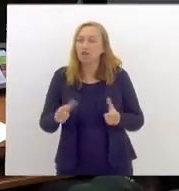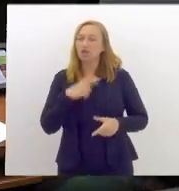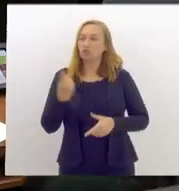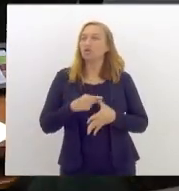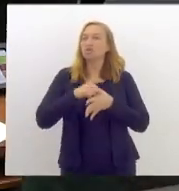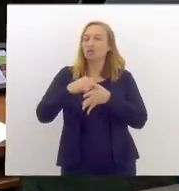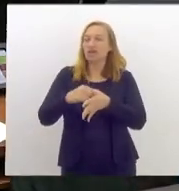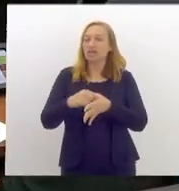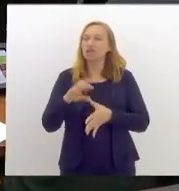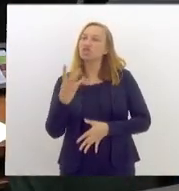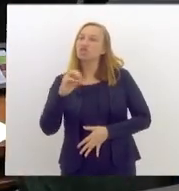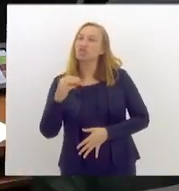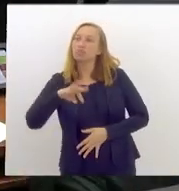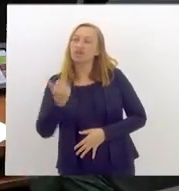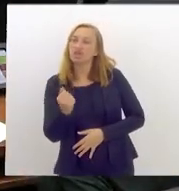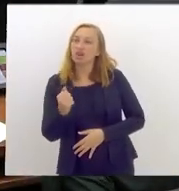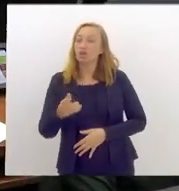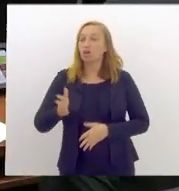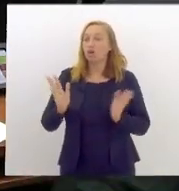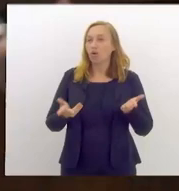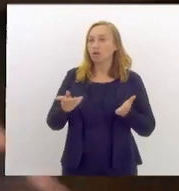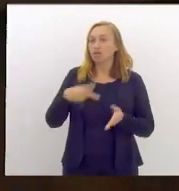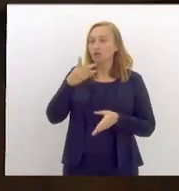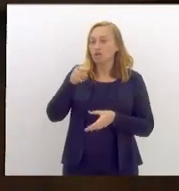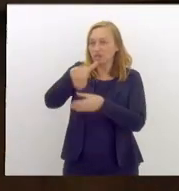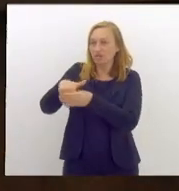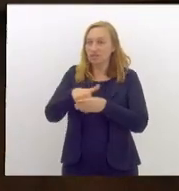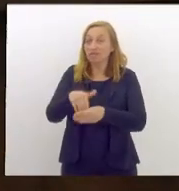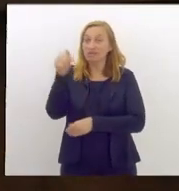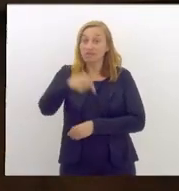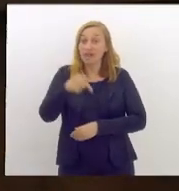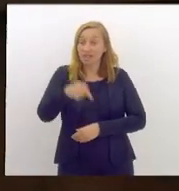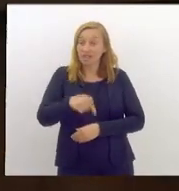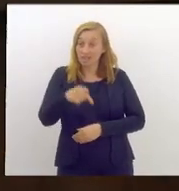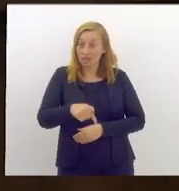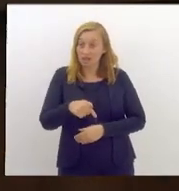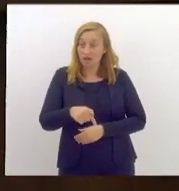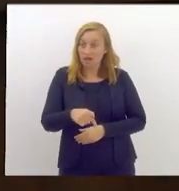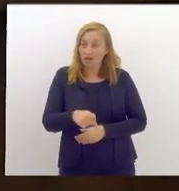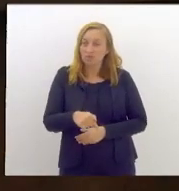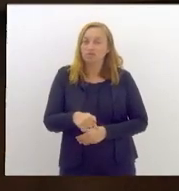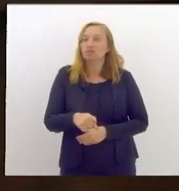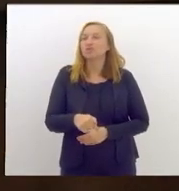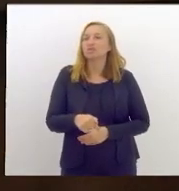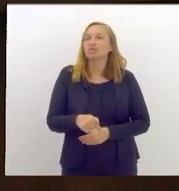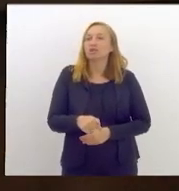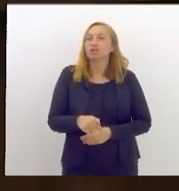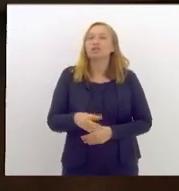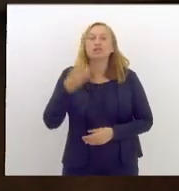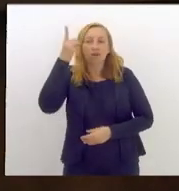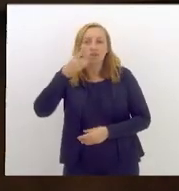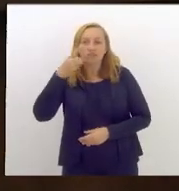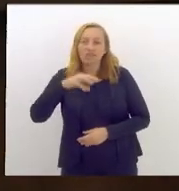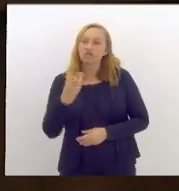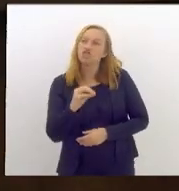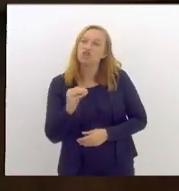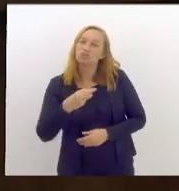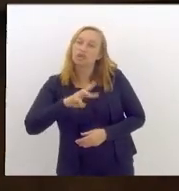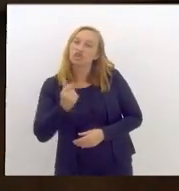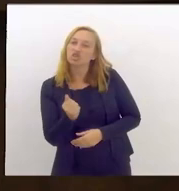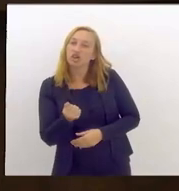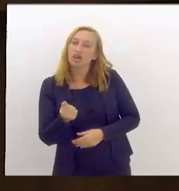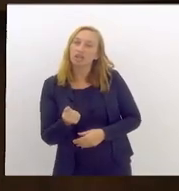Líder Chico Machado de hoje nas votações aqui o tratorasso do deputado Chico Machado